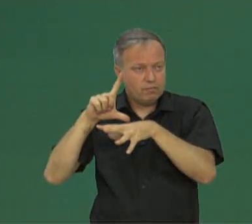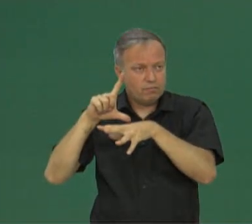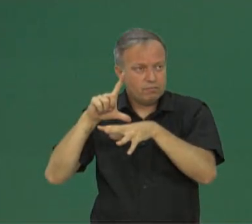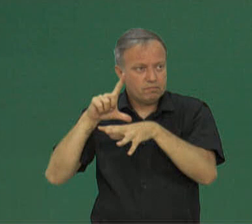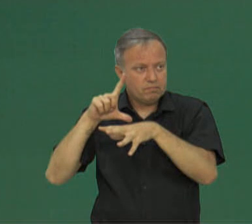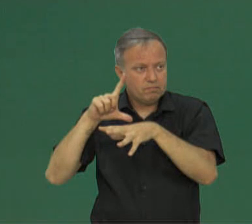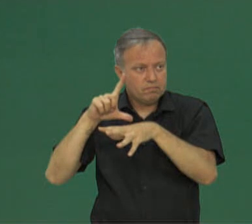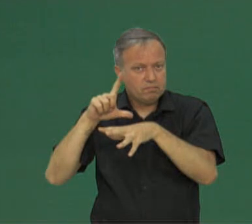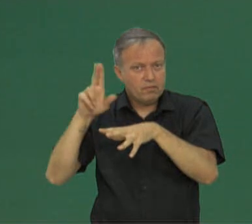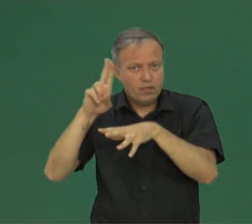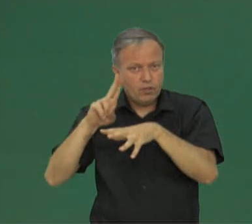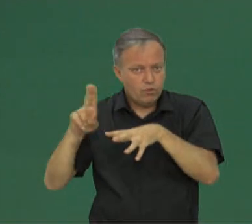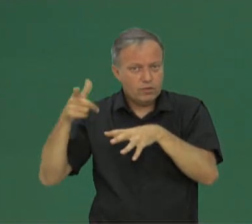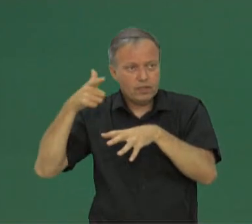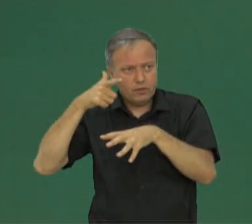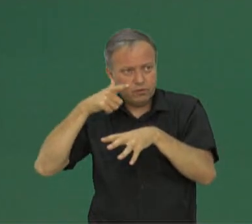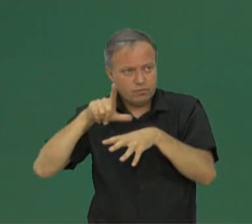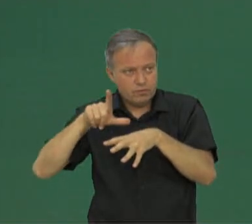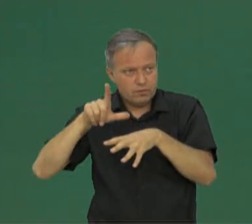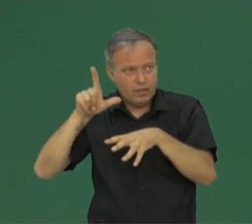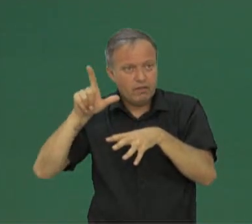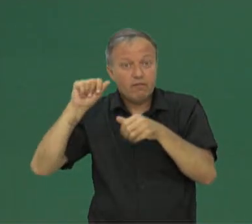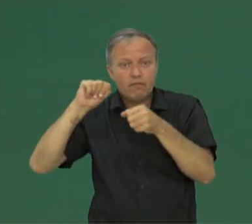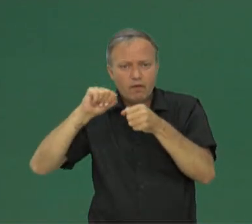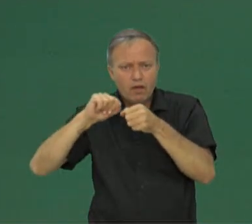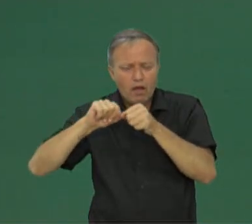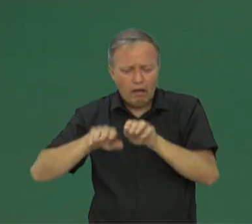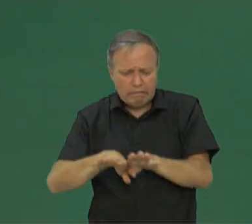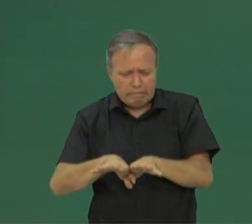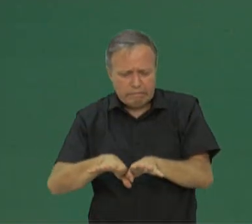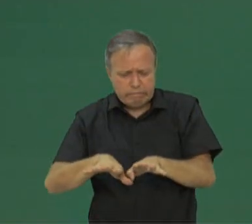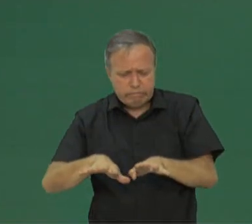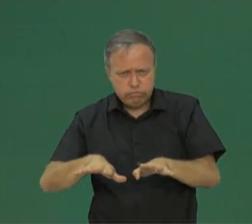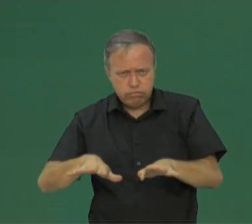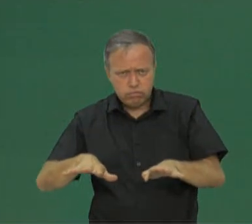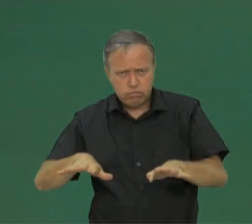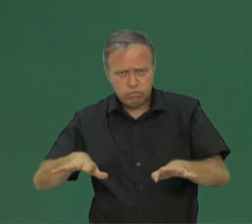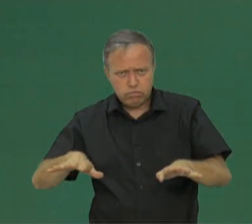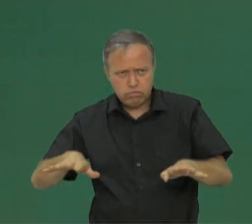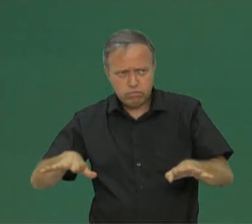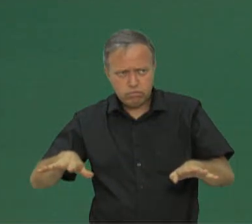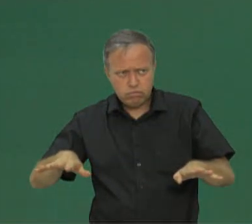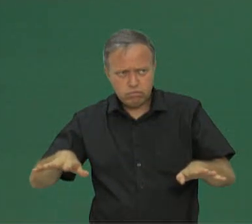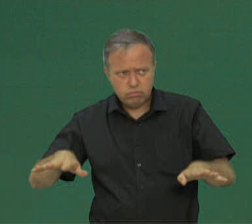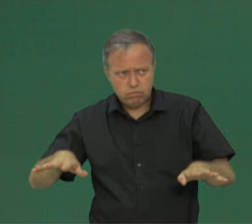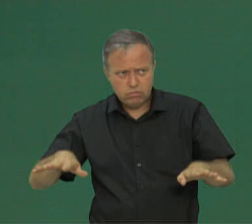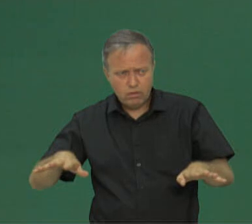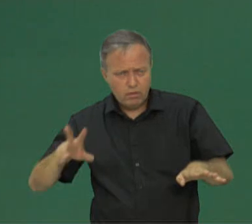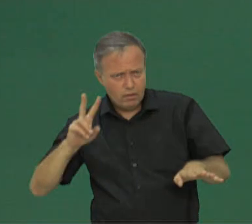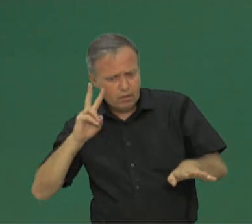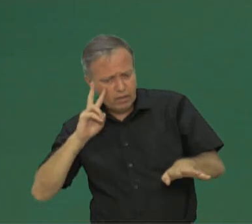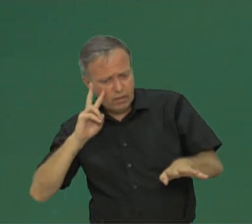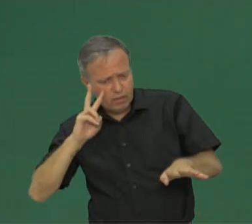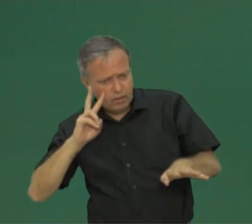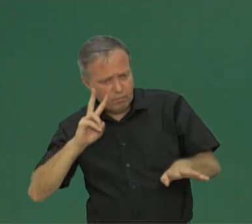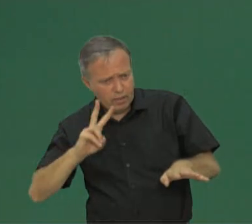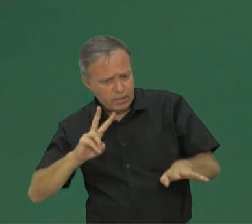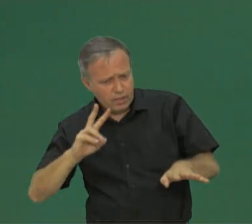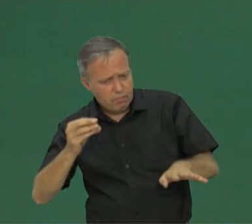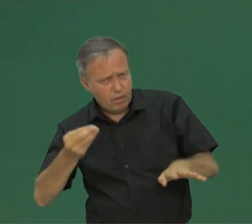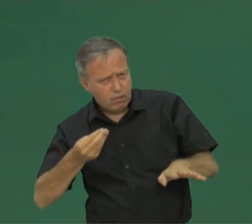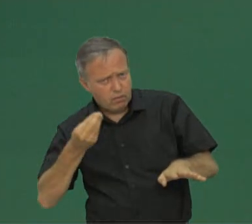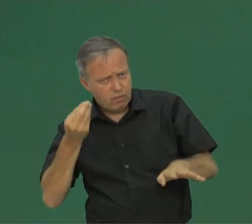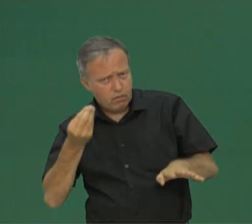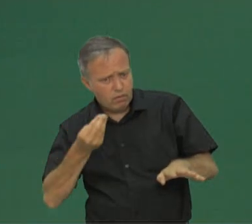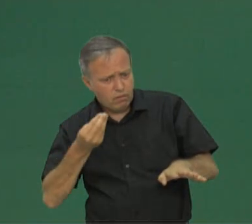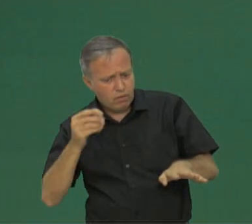parede. Ele fez isso no chão, né? Então, ele tinha um galpão onde ele fazia todas essas obras, né? Então, ele fazia todo esse desenho, todo